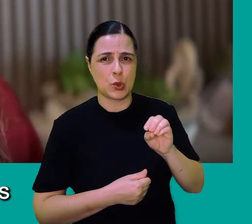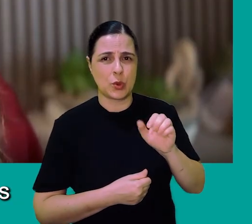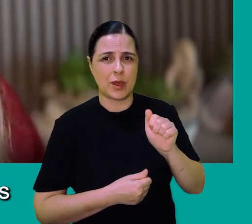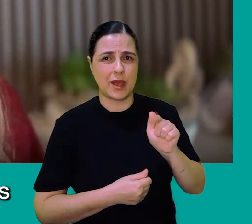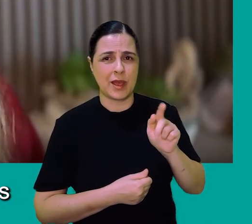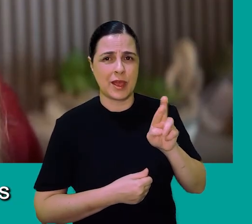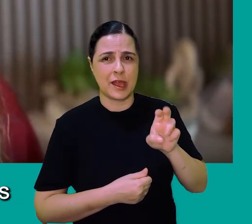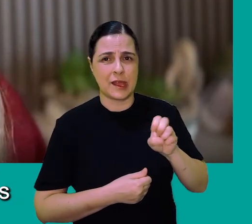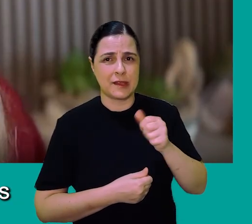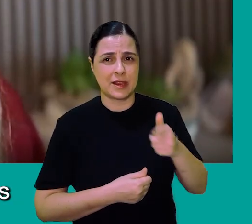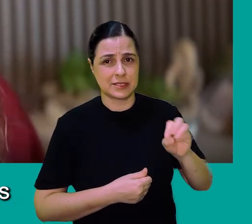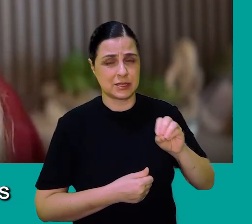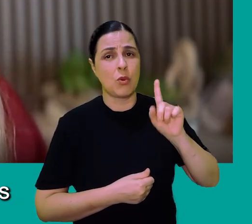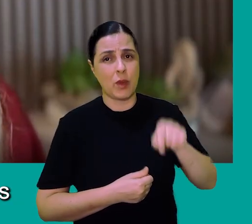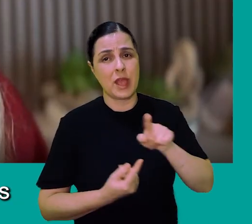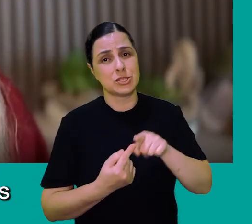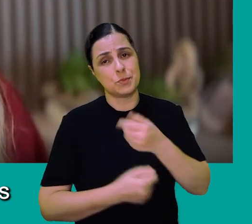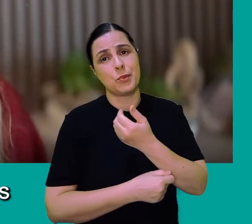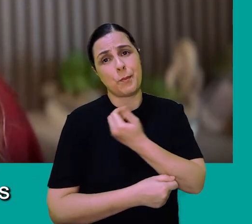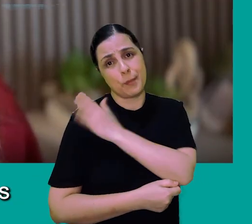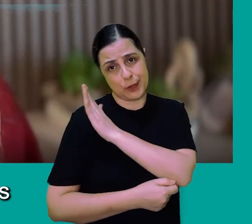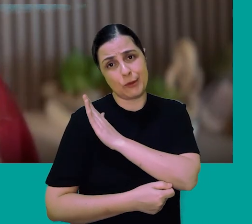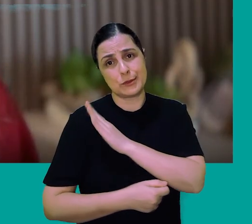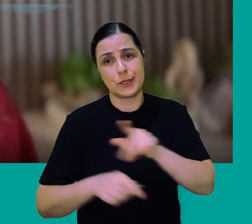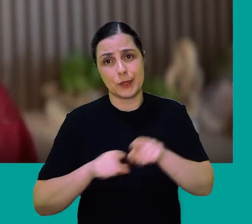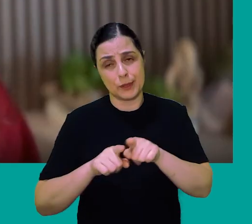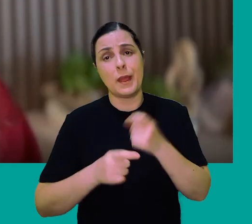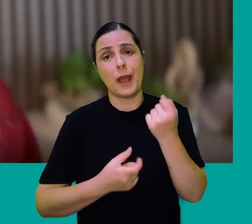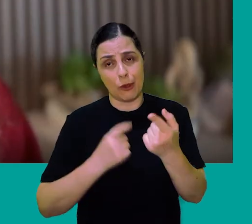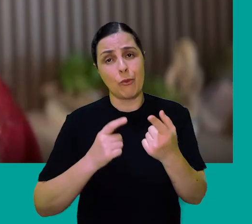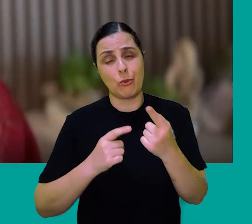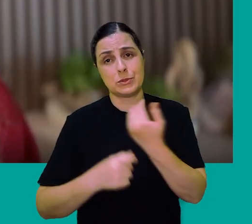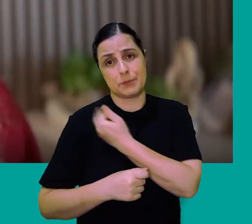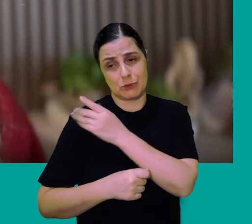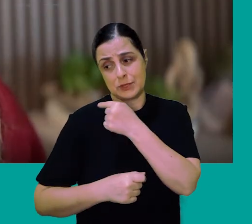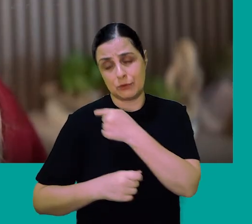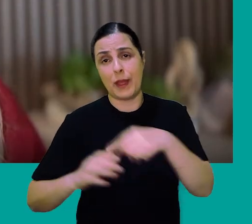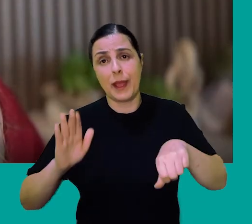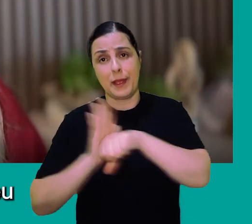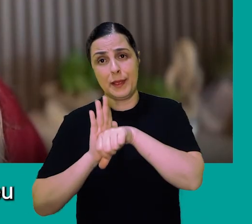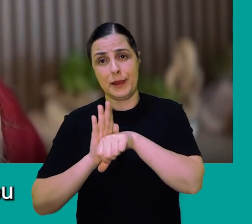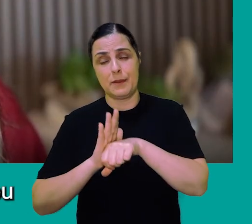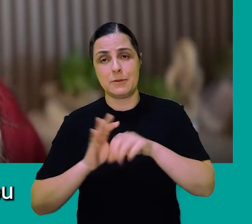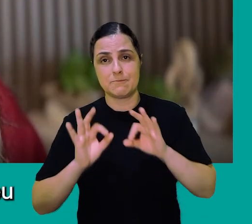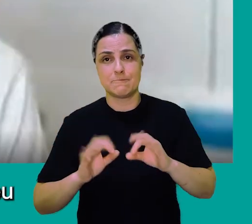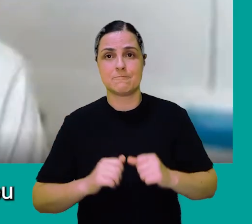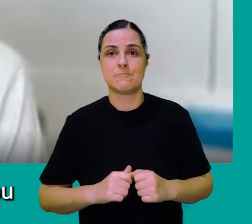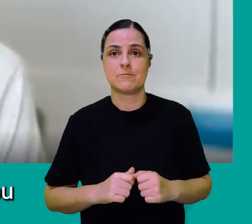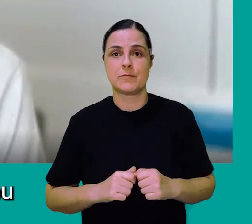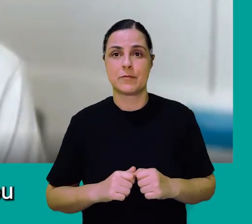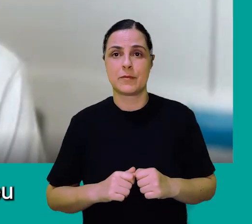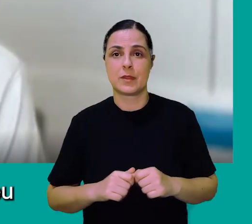e ainda bem que determinados preconceitos já são caracterizados como crime. Não, e eu vou falar que